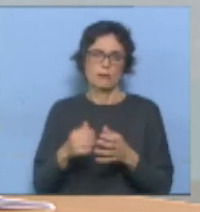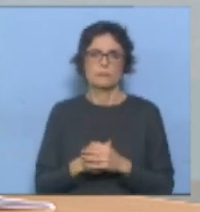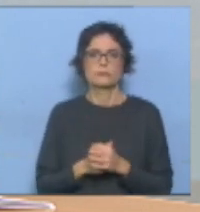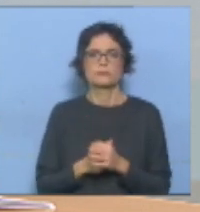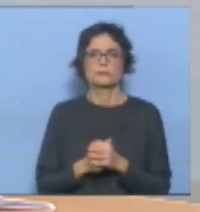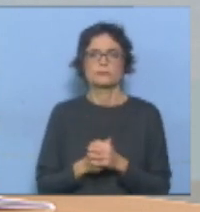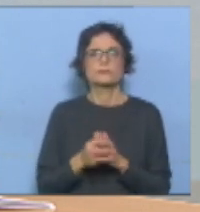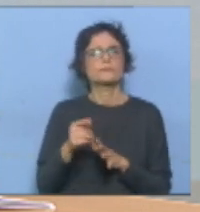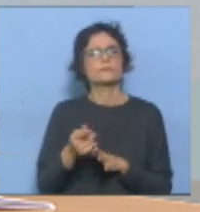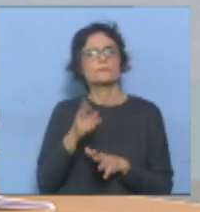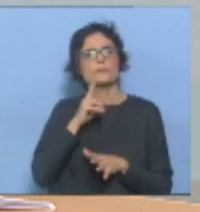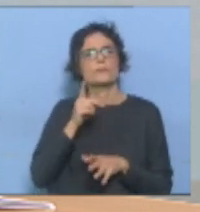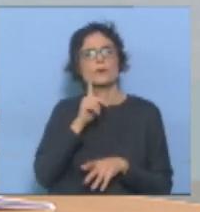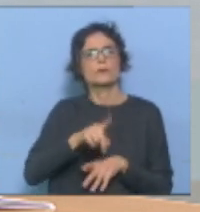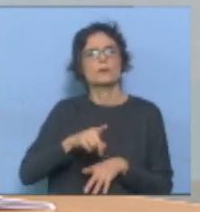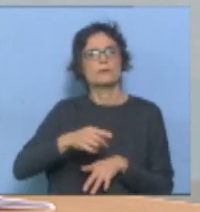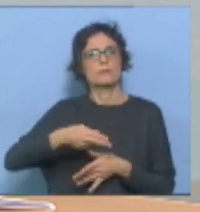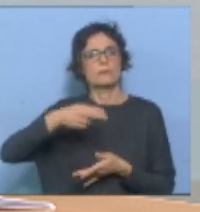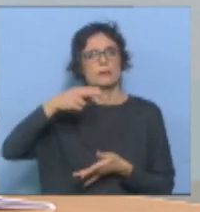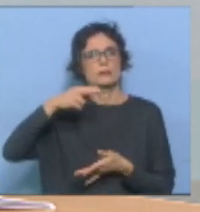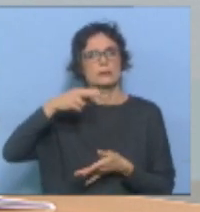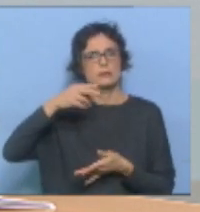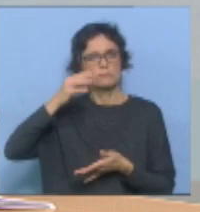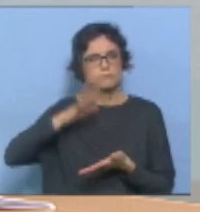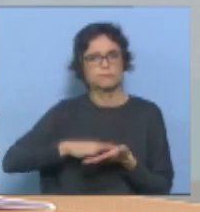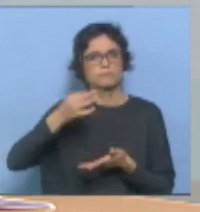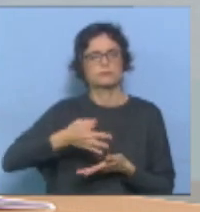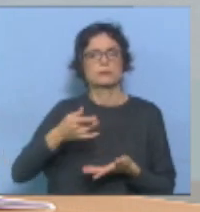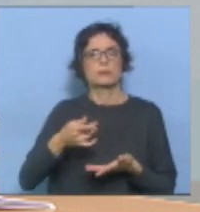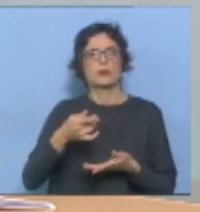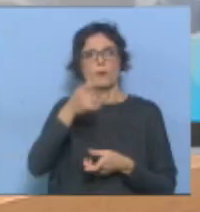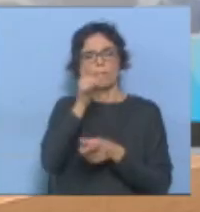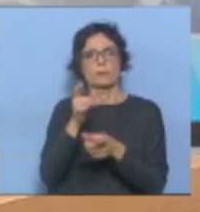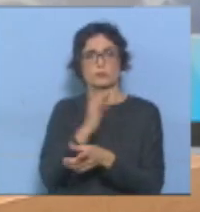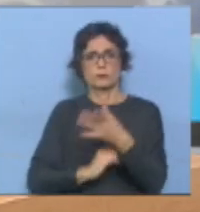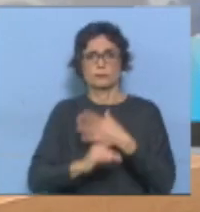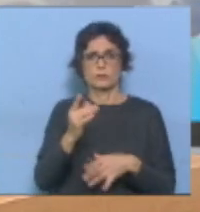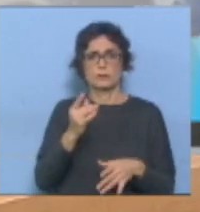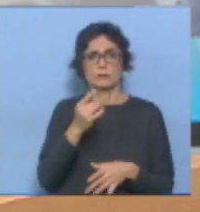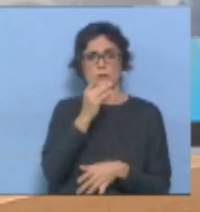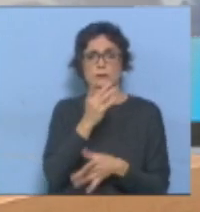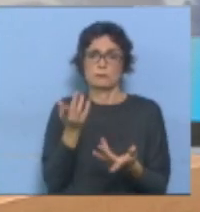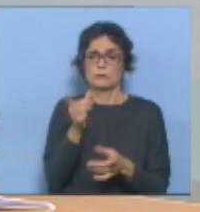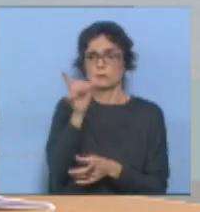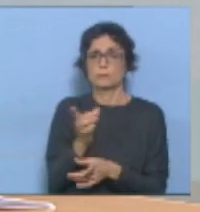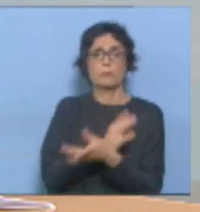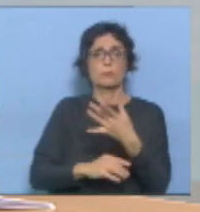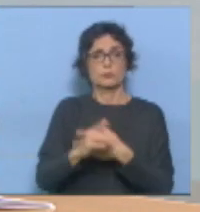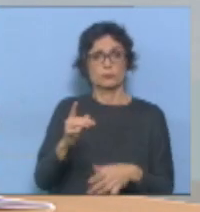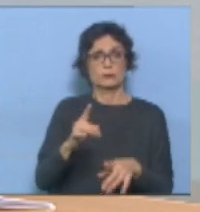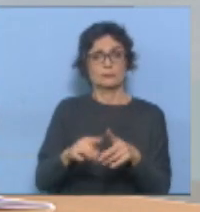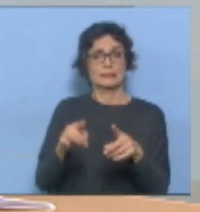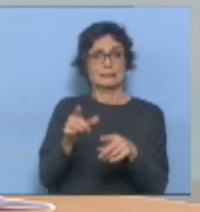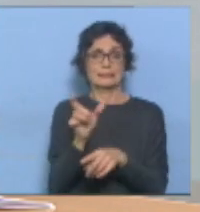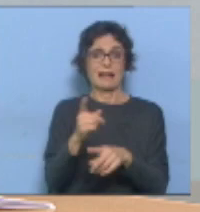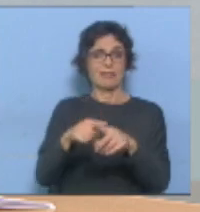essa reafirmação. O encontro com uma pessoa com deficiência é um encontro com uma pessoa que é diferente e a diferença tem uma